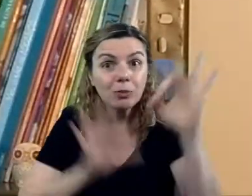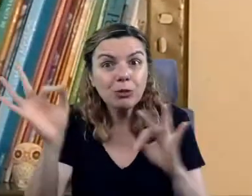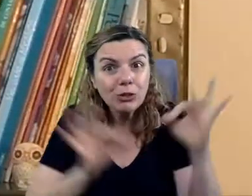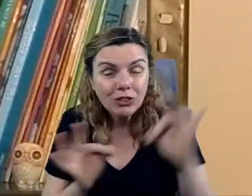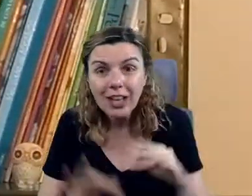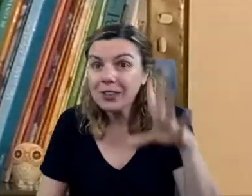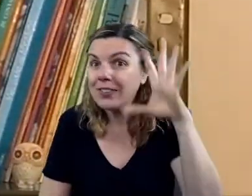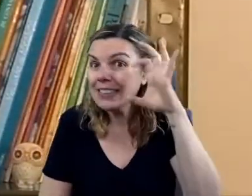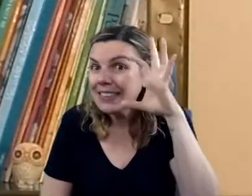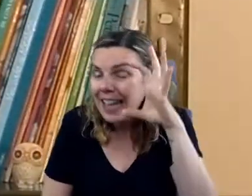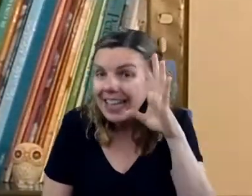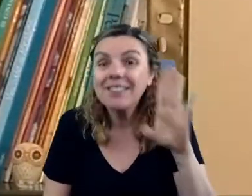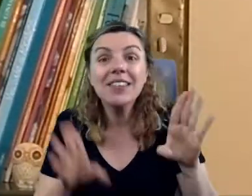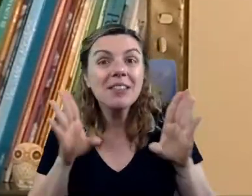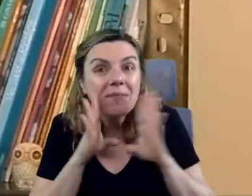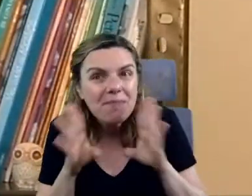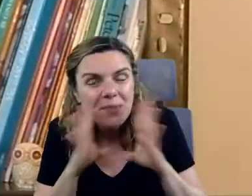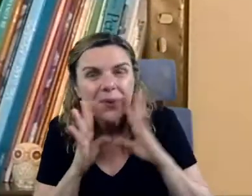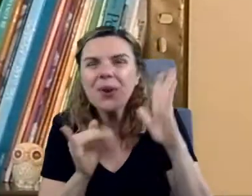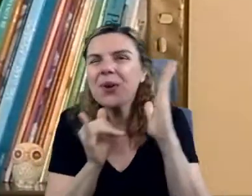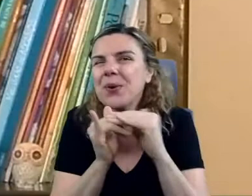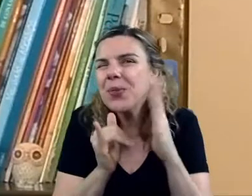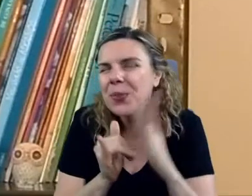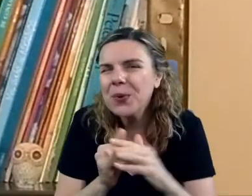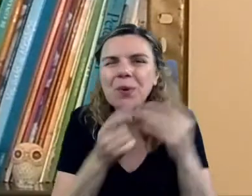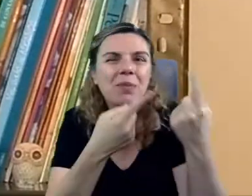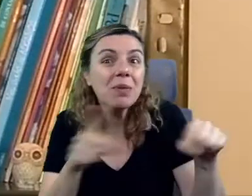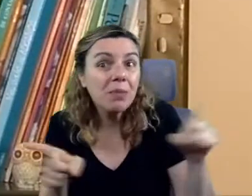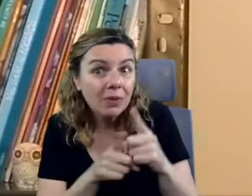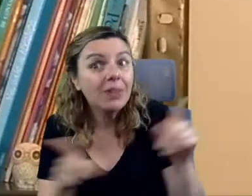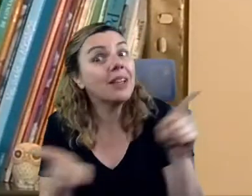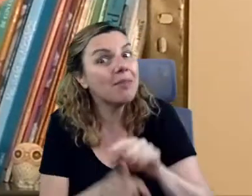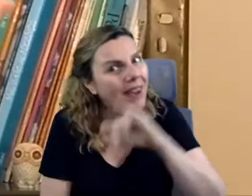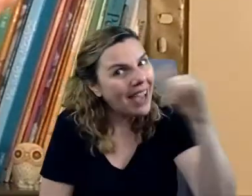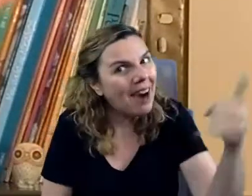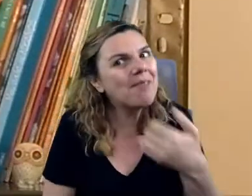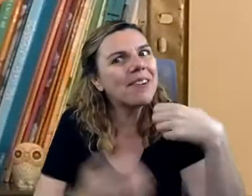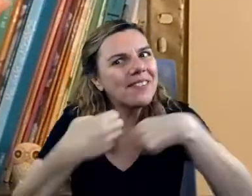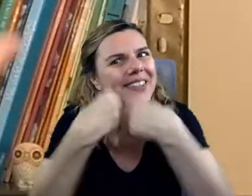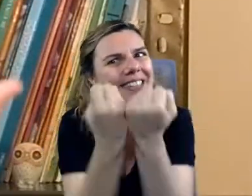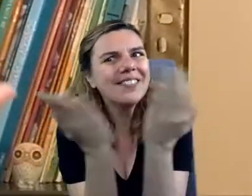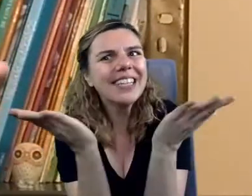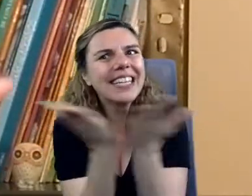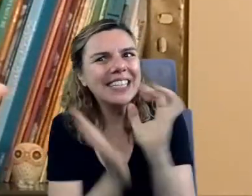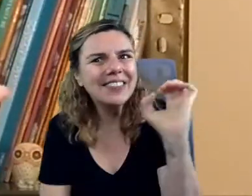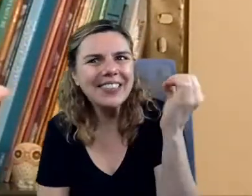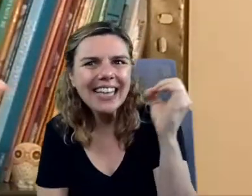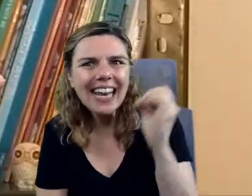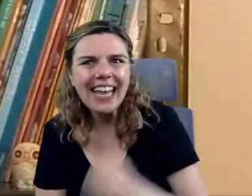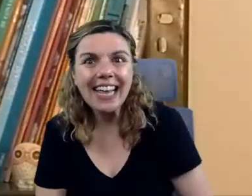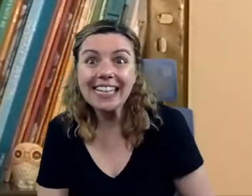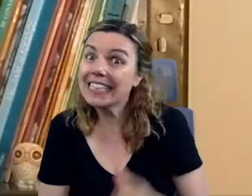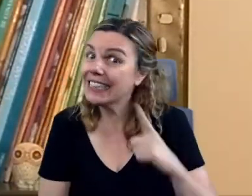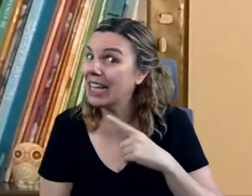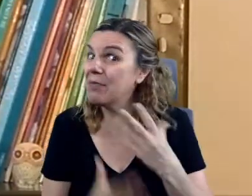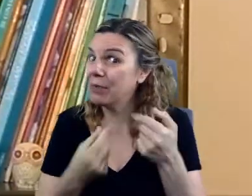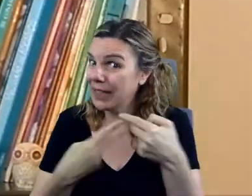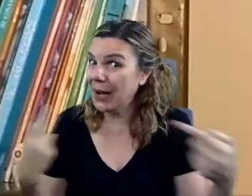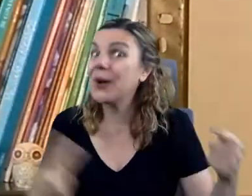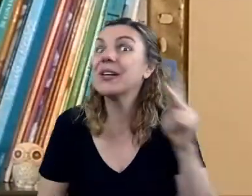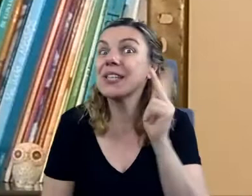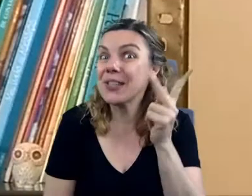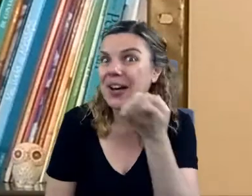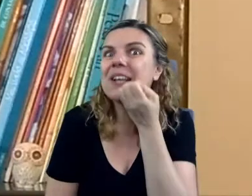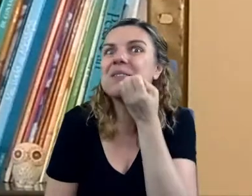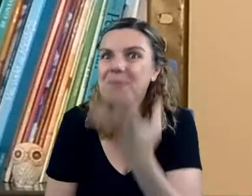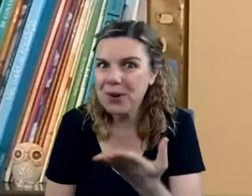dos Mafagafos no Instagram, no Facebook, no Spotify ou no YouTube. E aproveitem bastante a Feira do Livro, que ainda tem